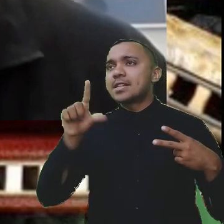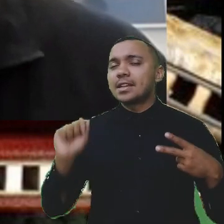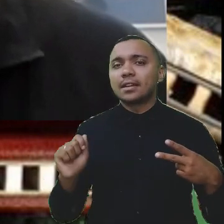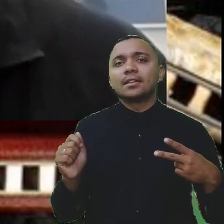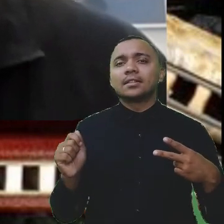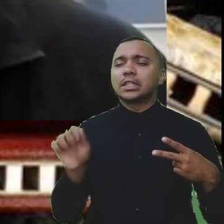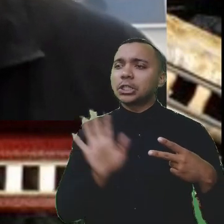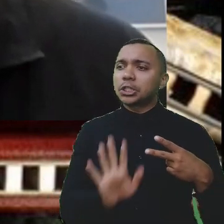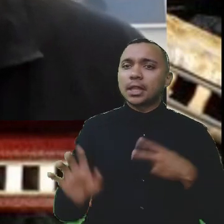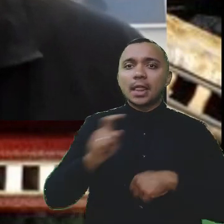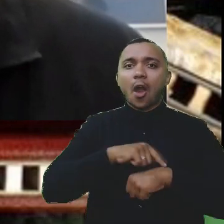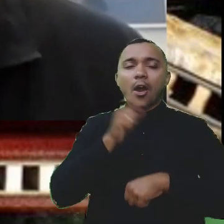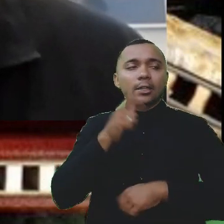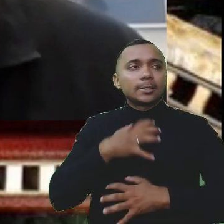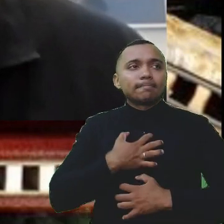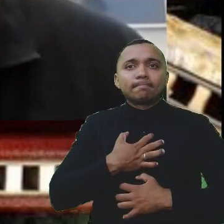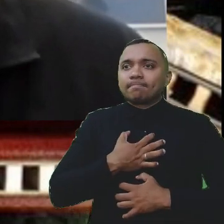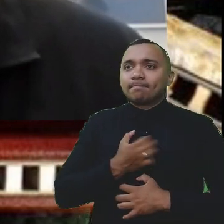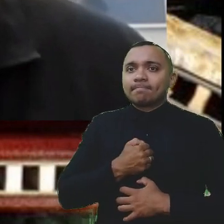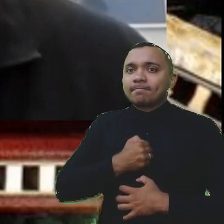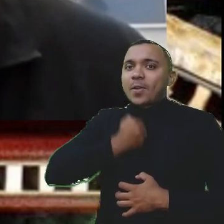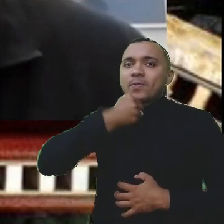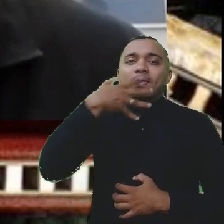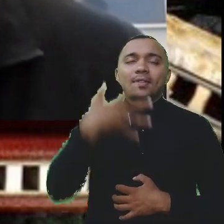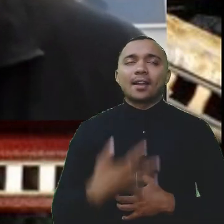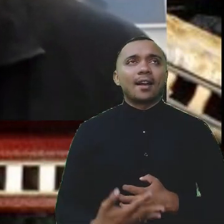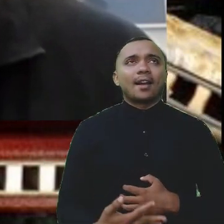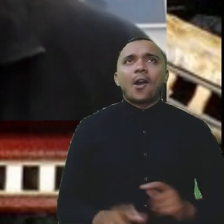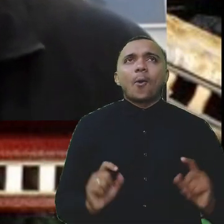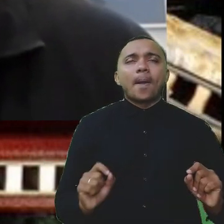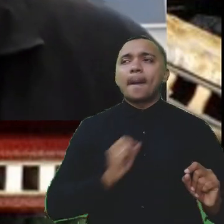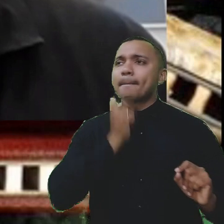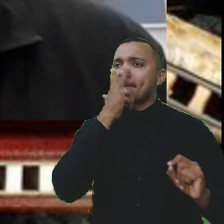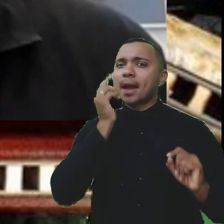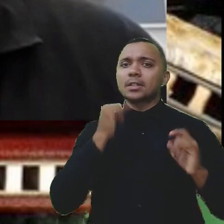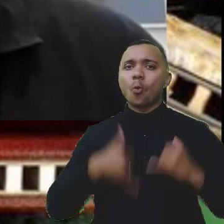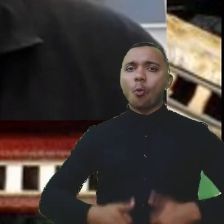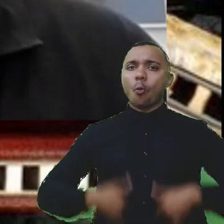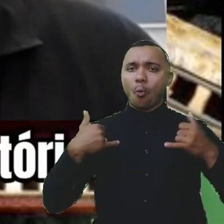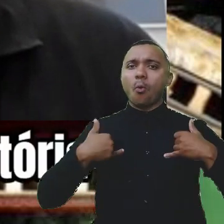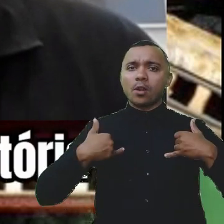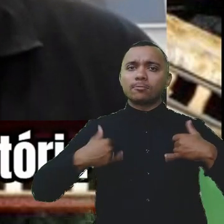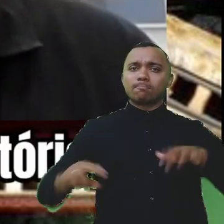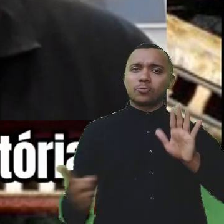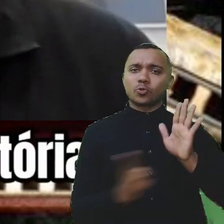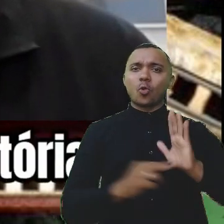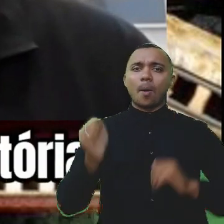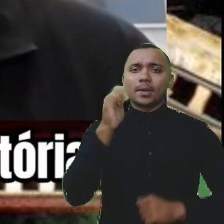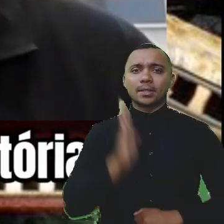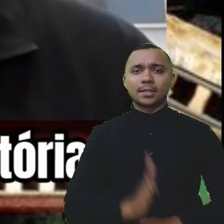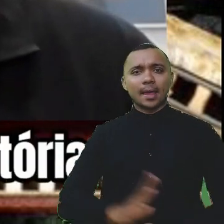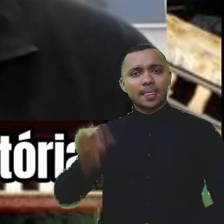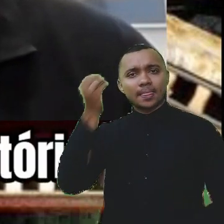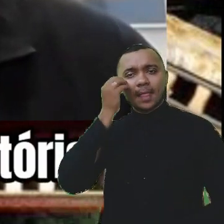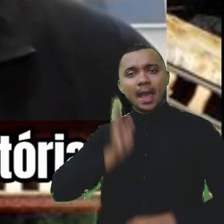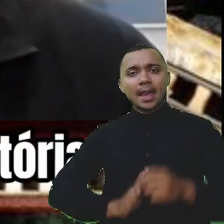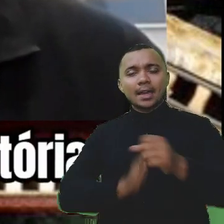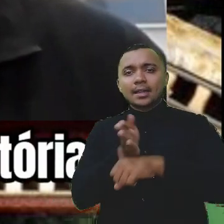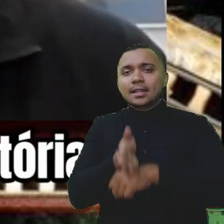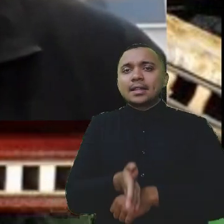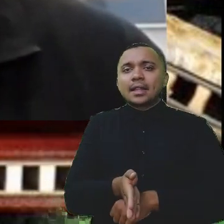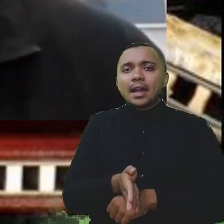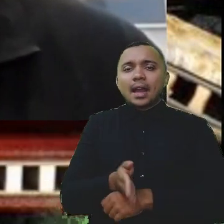algum sentimento de, sei lá, um orgulho de ser brasileiro, de participar, de certa forma, da